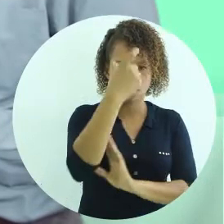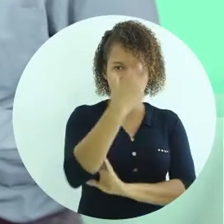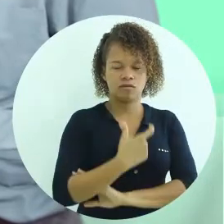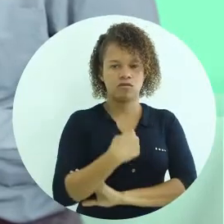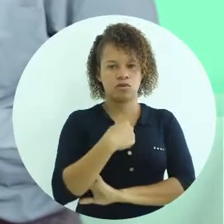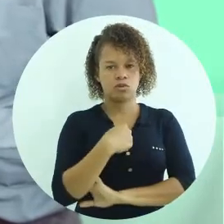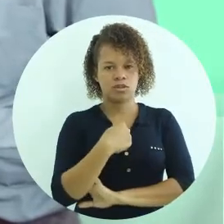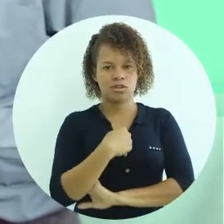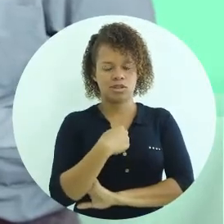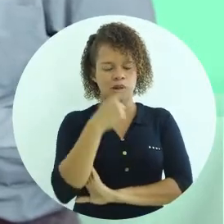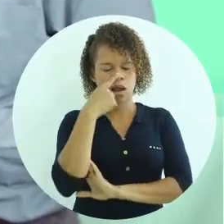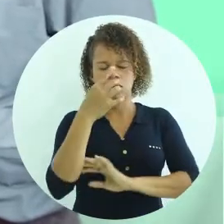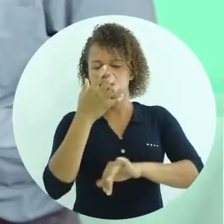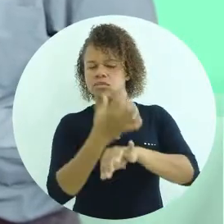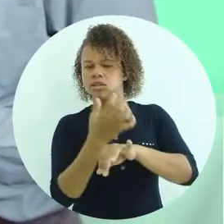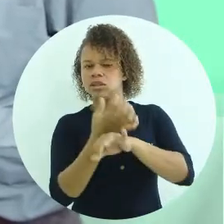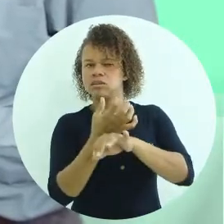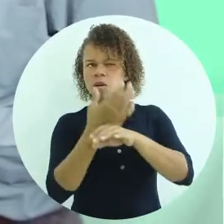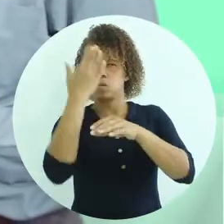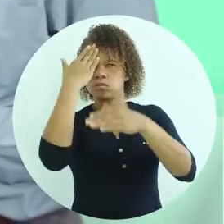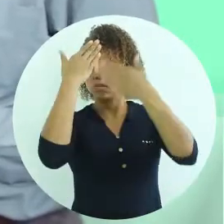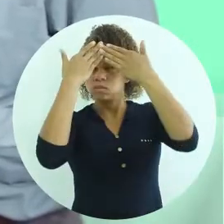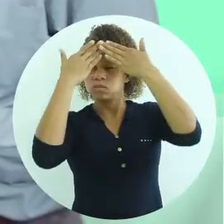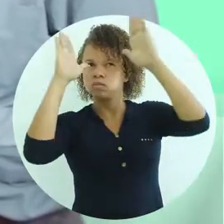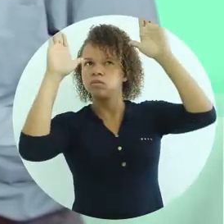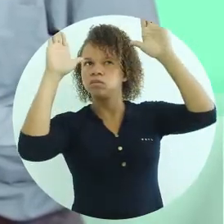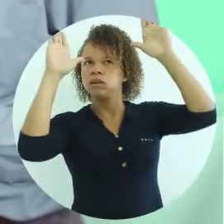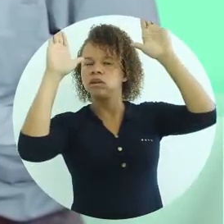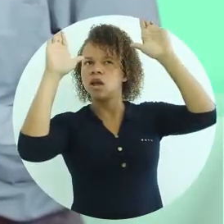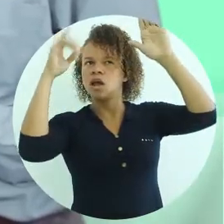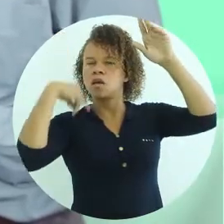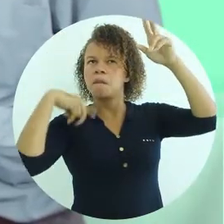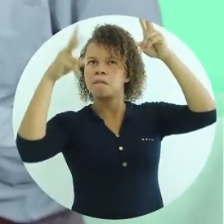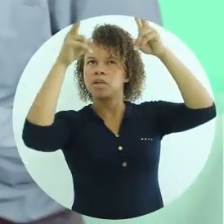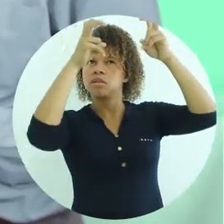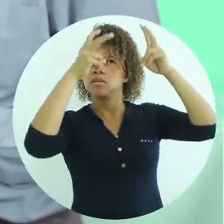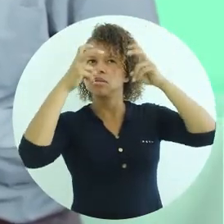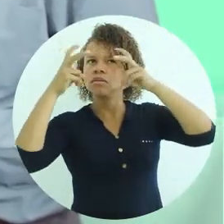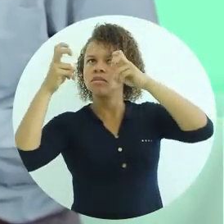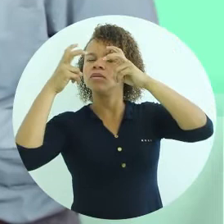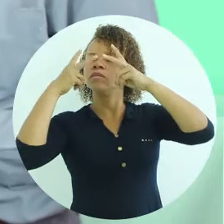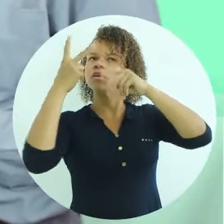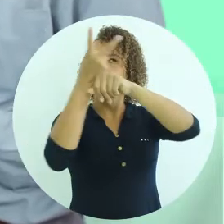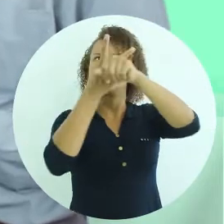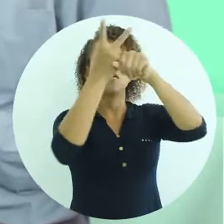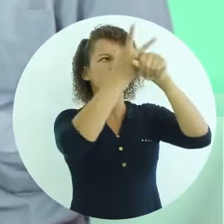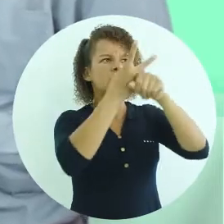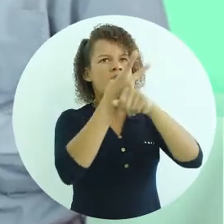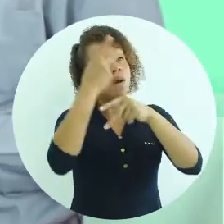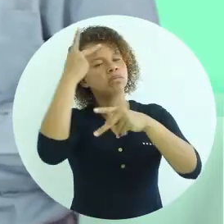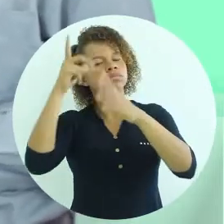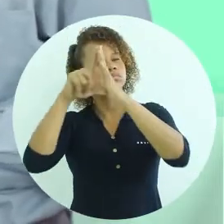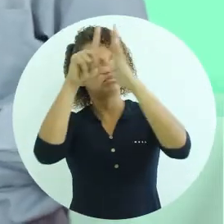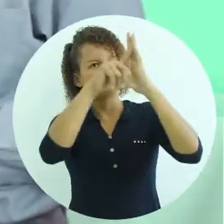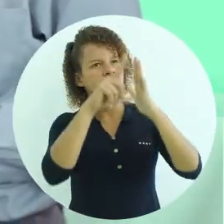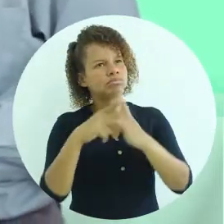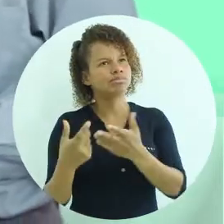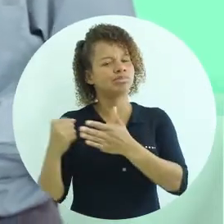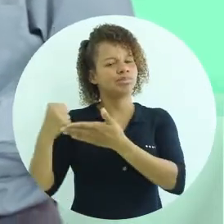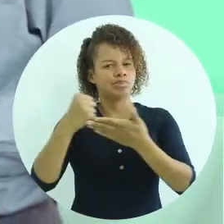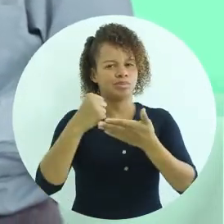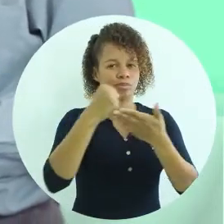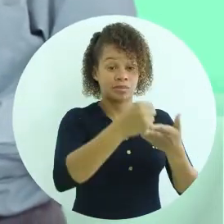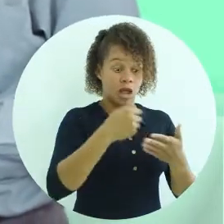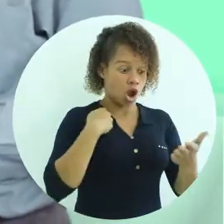Então, através daquela disciplina, eu abri a mente e percebi que eu podia correr atrás de outros fornecedores, né? Então, eu